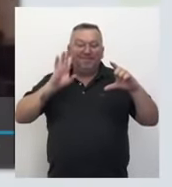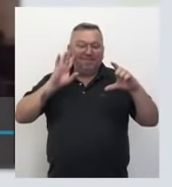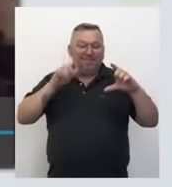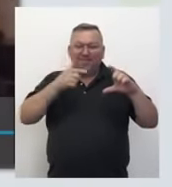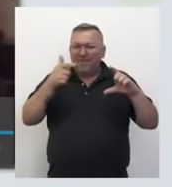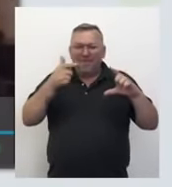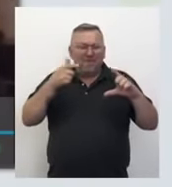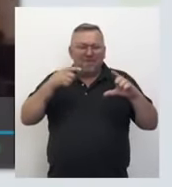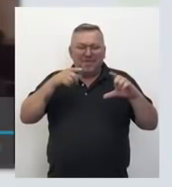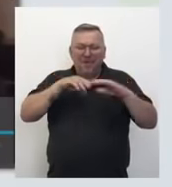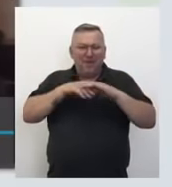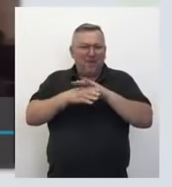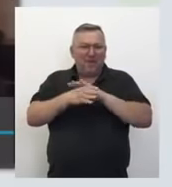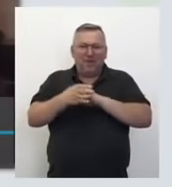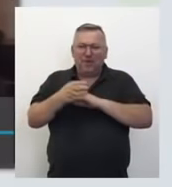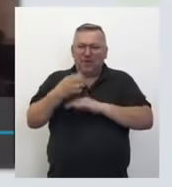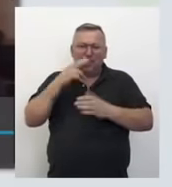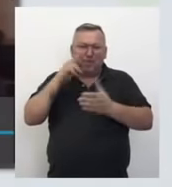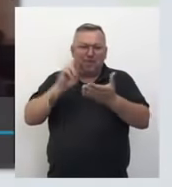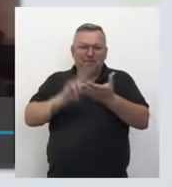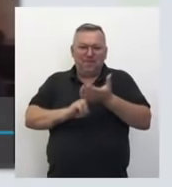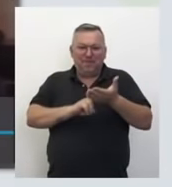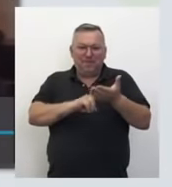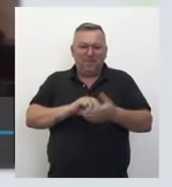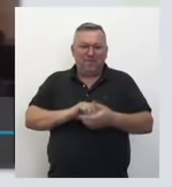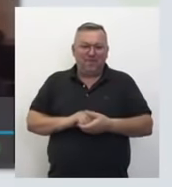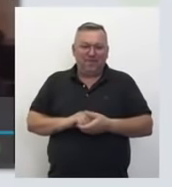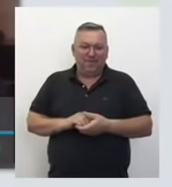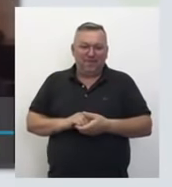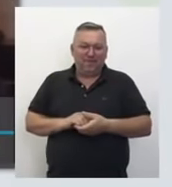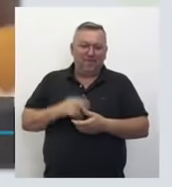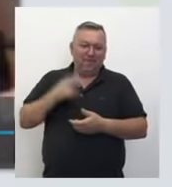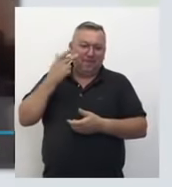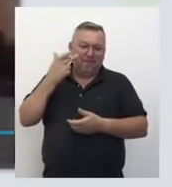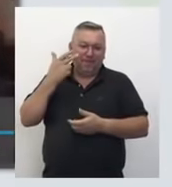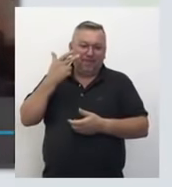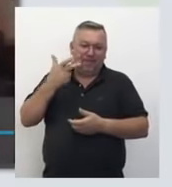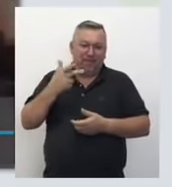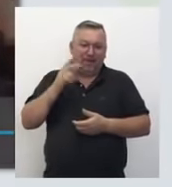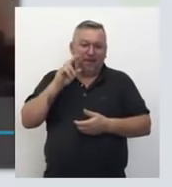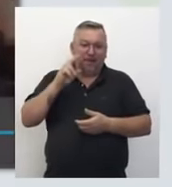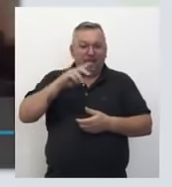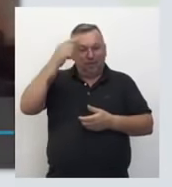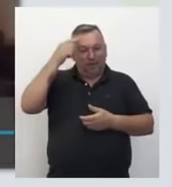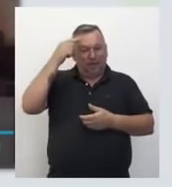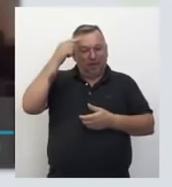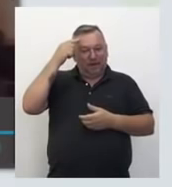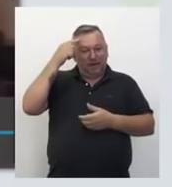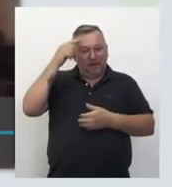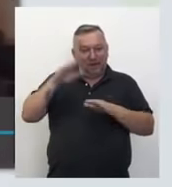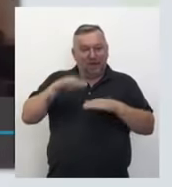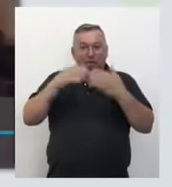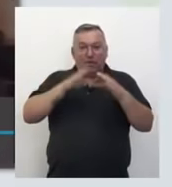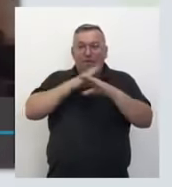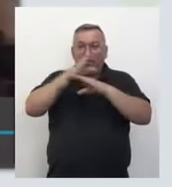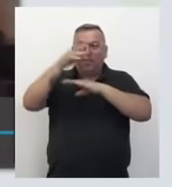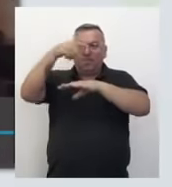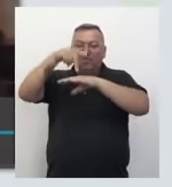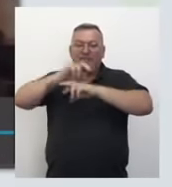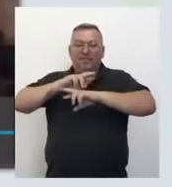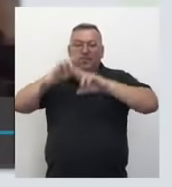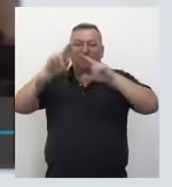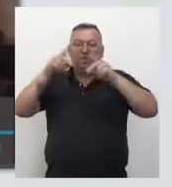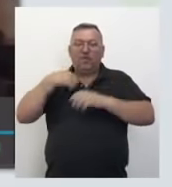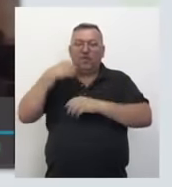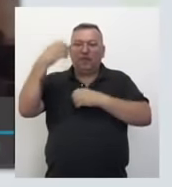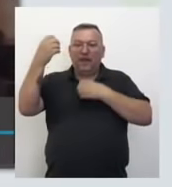tanto costume de enviar, enfim. Normalmente a gente pensa em cartão postal quando vai para algum lugar diferente, quando